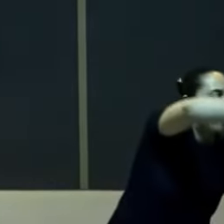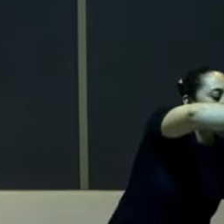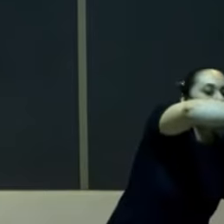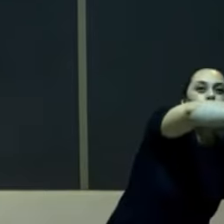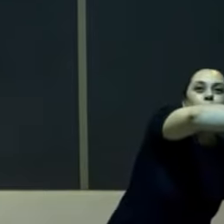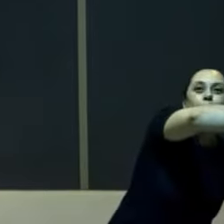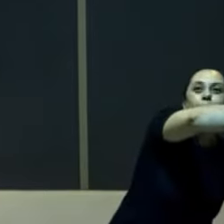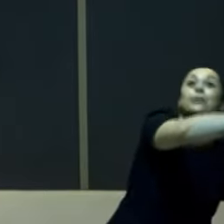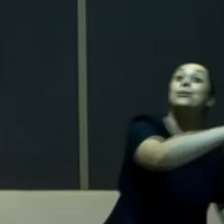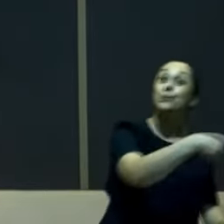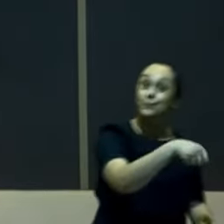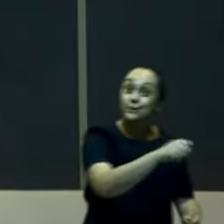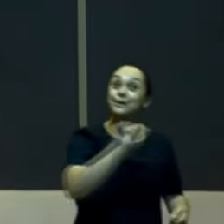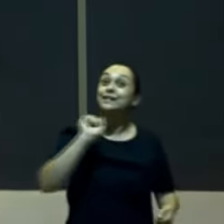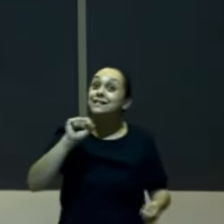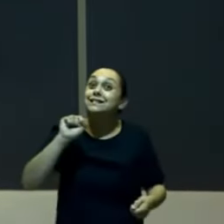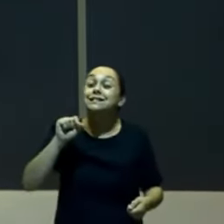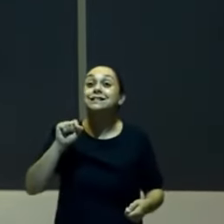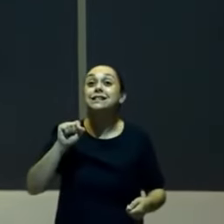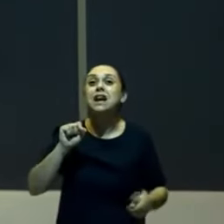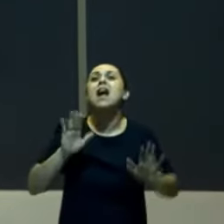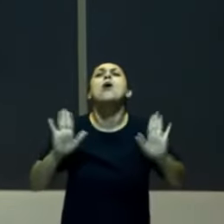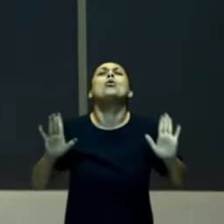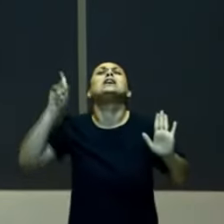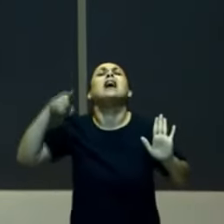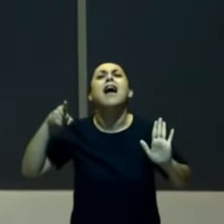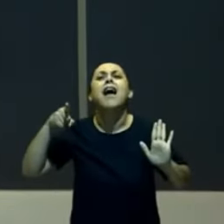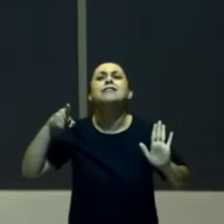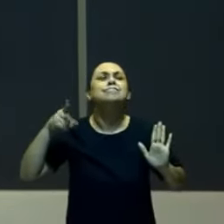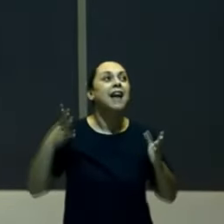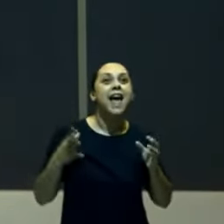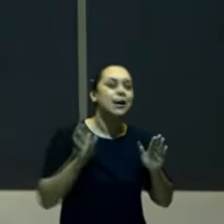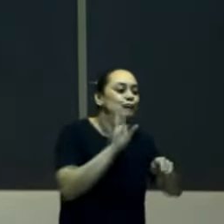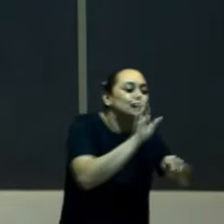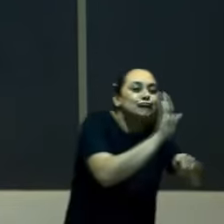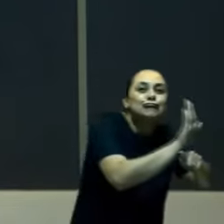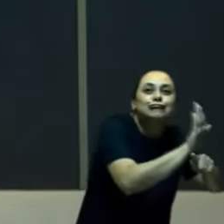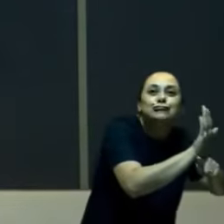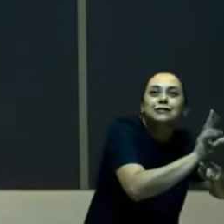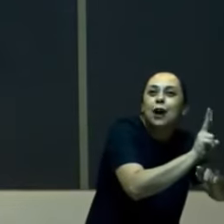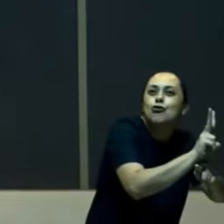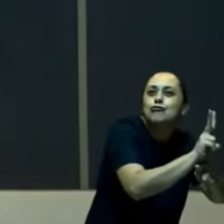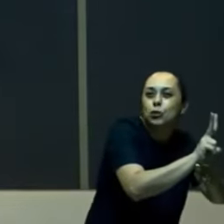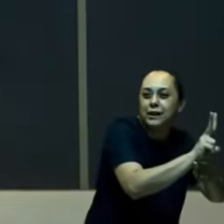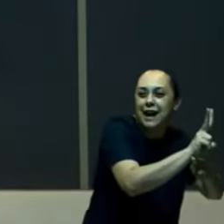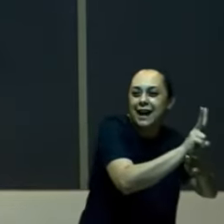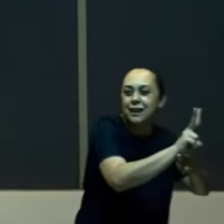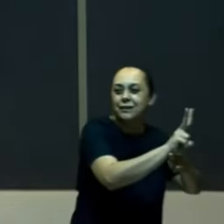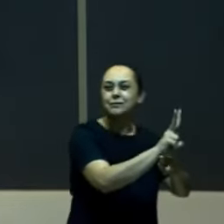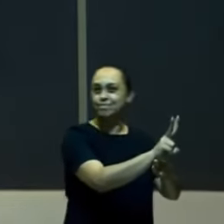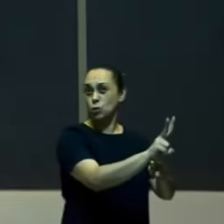de menos sol. Isso é cultivar. E é assim que nós devemos cultivar os nossos